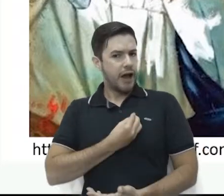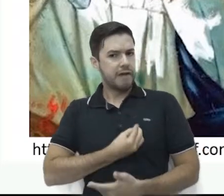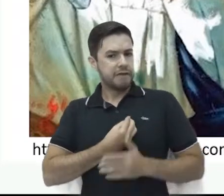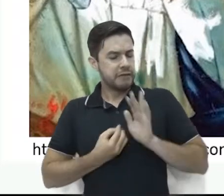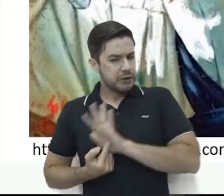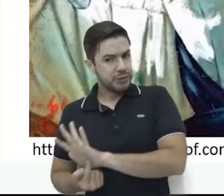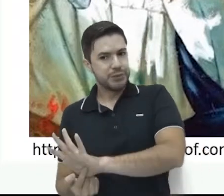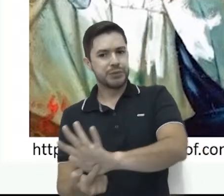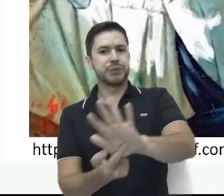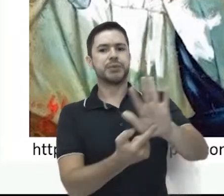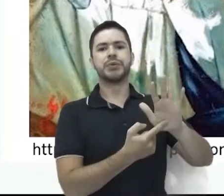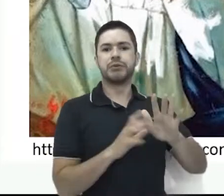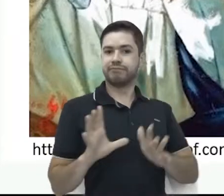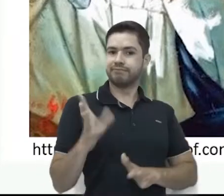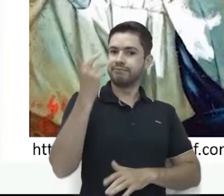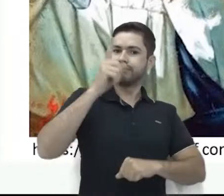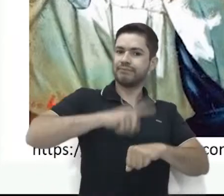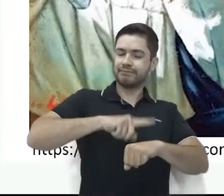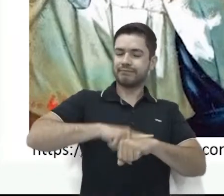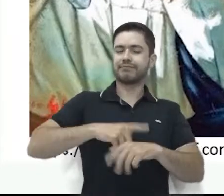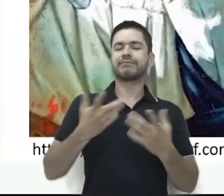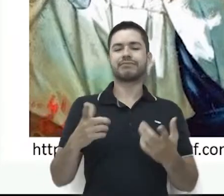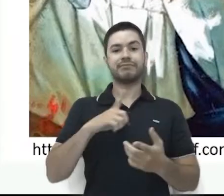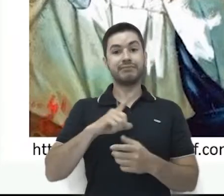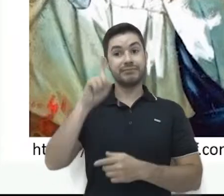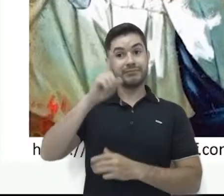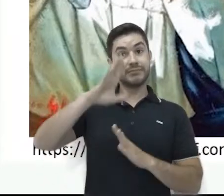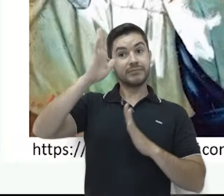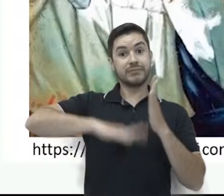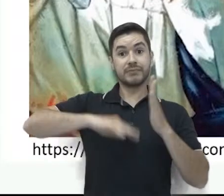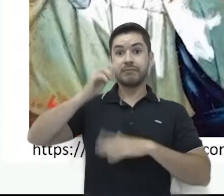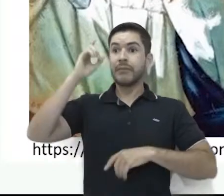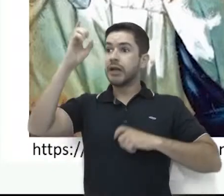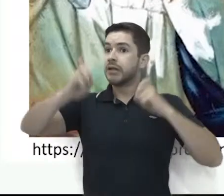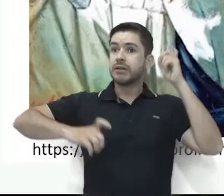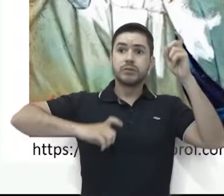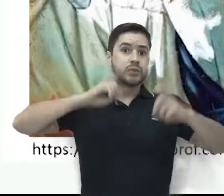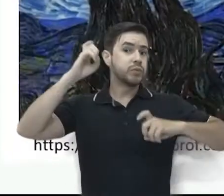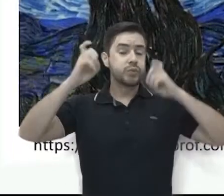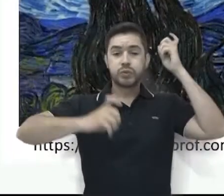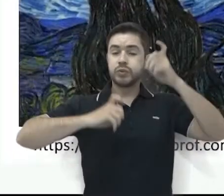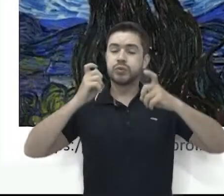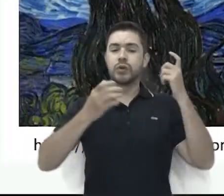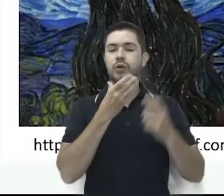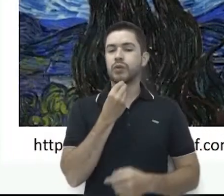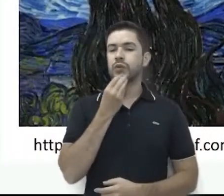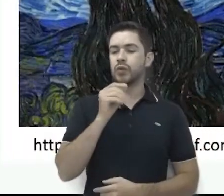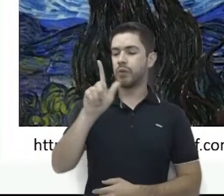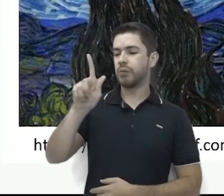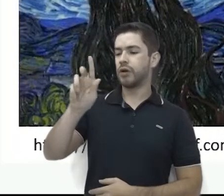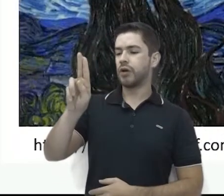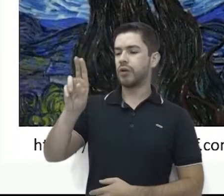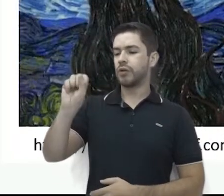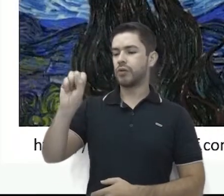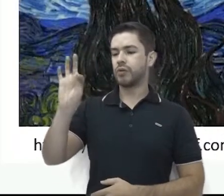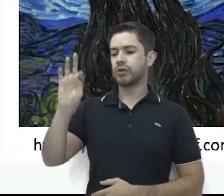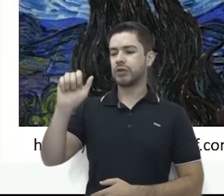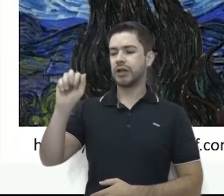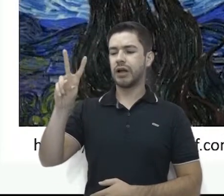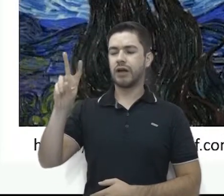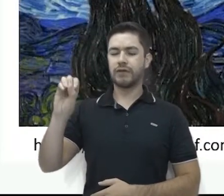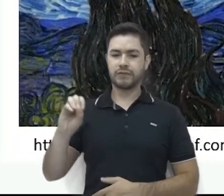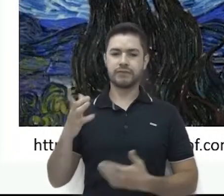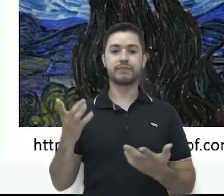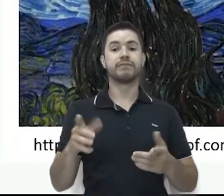os acontecimentos da época. Aí nós temos o quadro O Desespero, de Gustave Courbet. A pintura